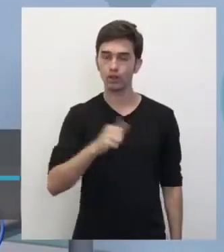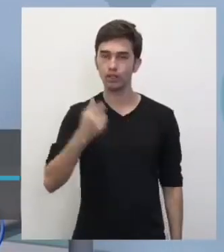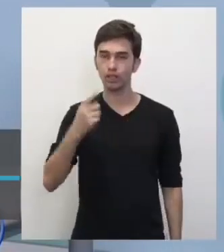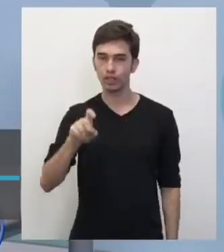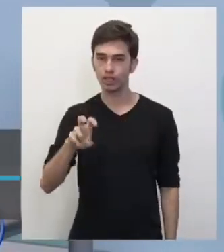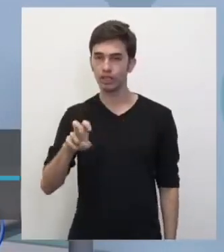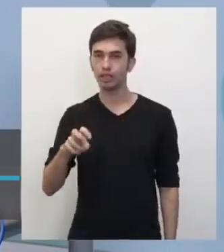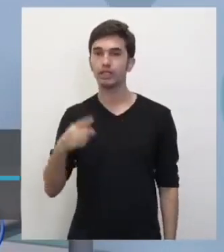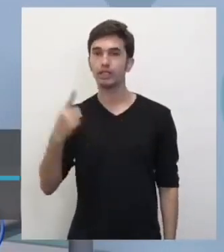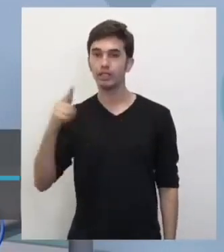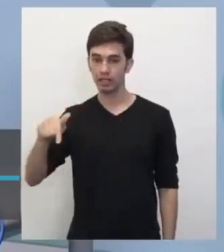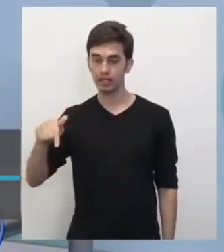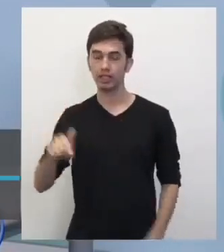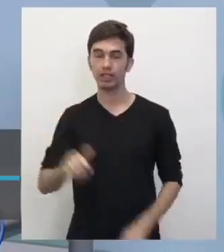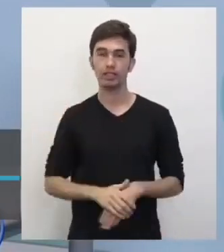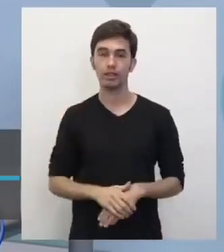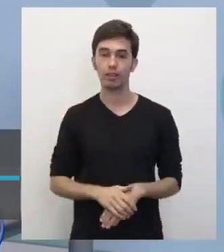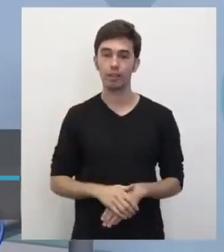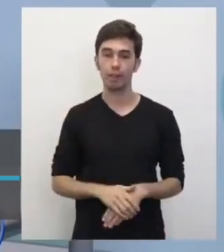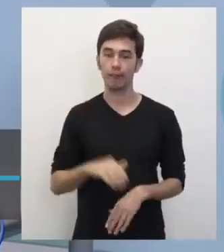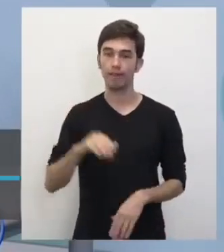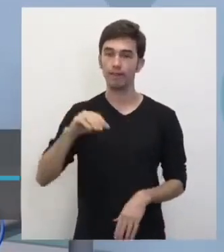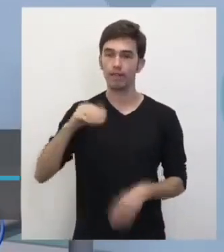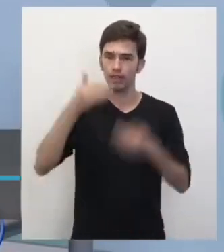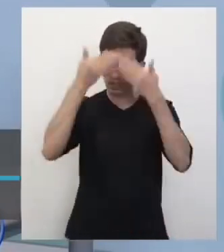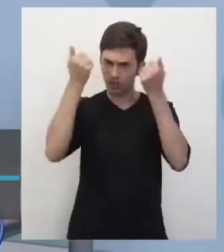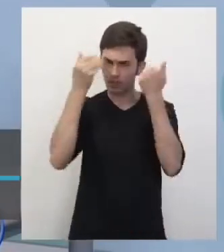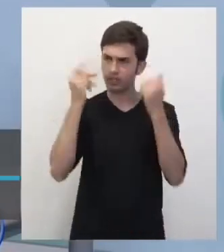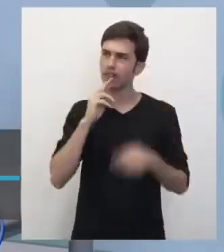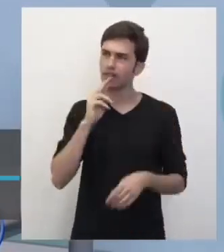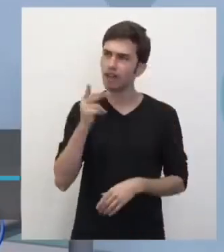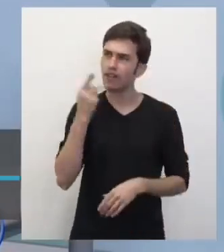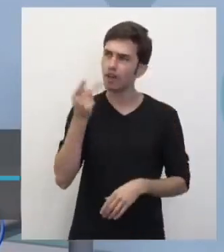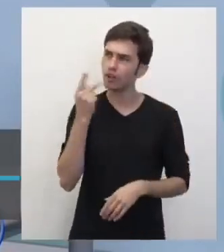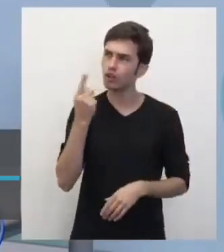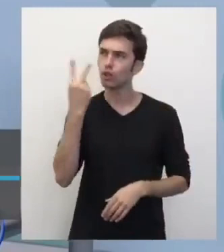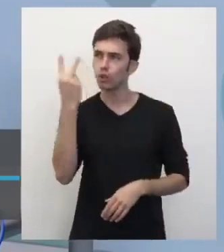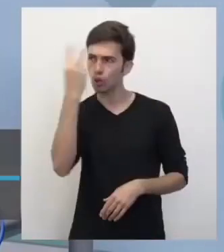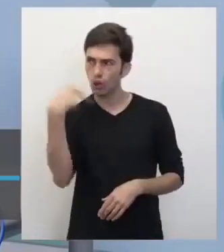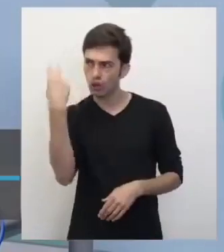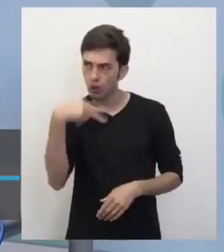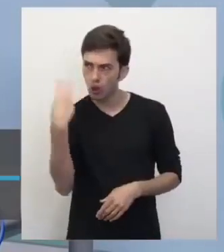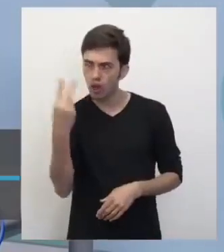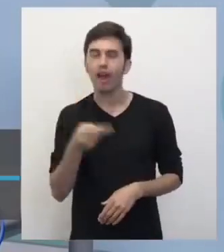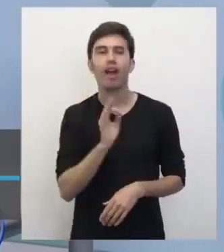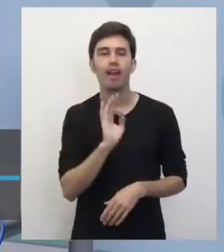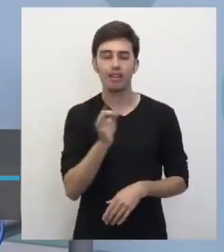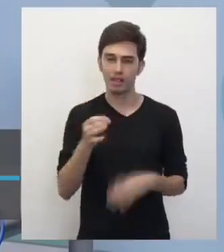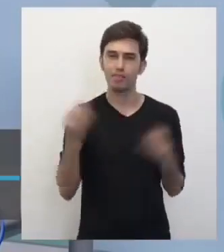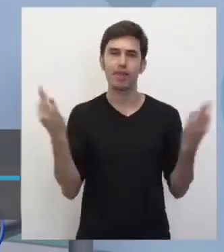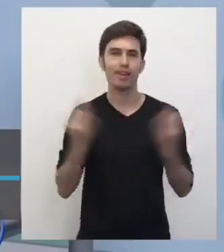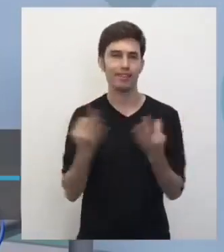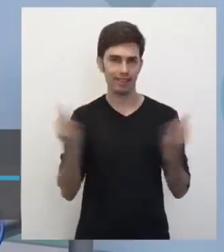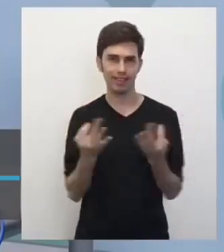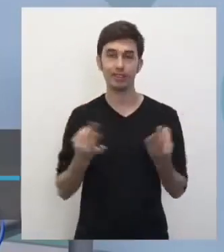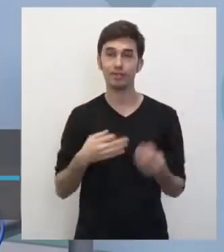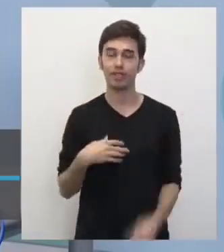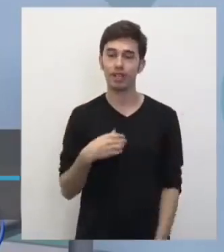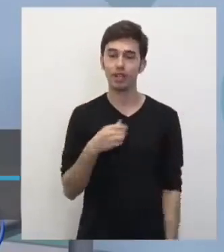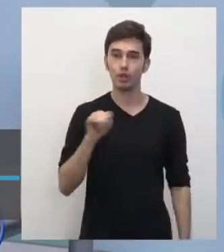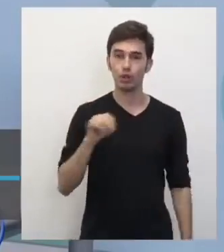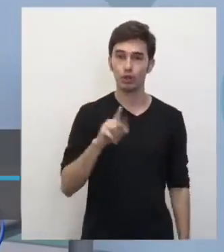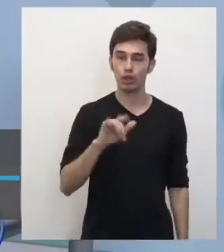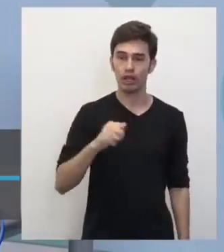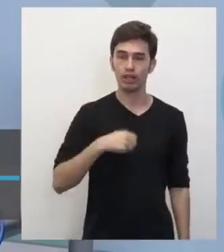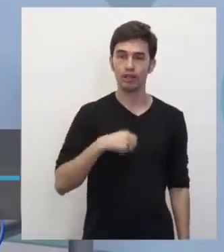17 também é a Gabriela. Jonas, você falou de 2 em 2 horas ou de 5 em 5? De 2 em 2 horas, é. Perfeito. De 2 em 2. Olha lá, Juliana,